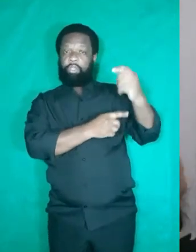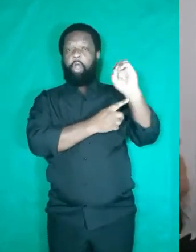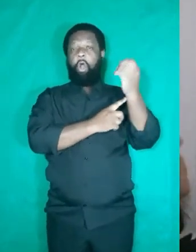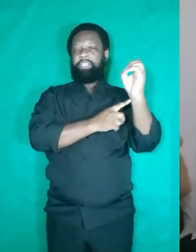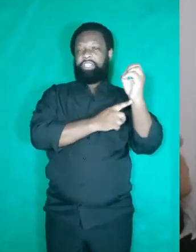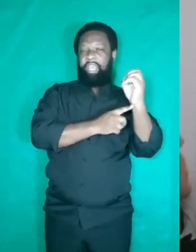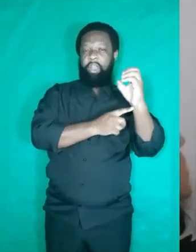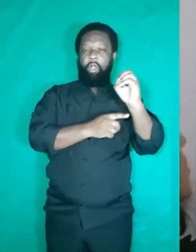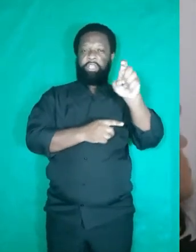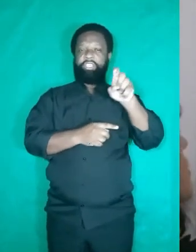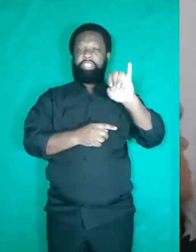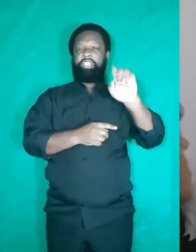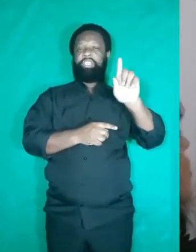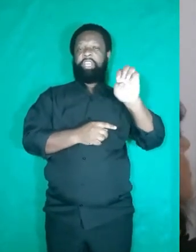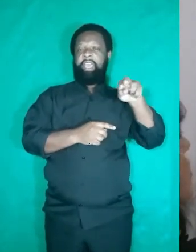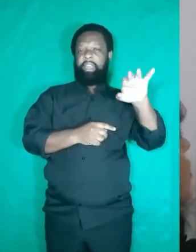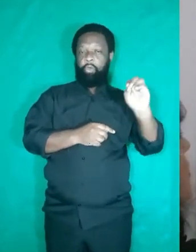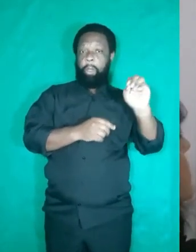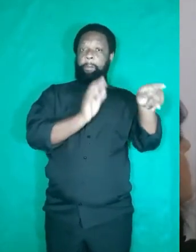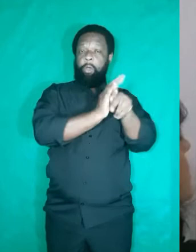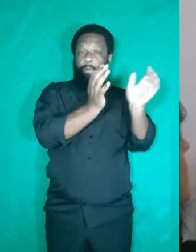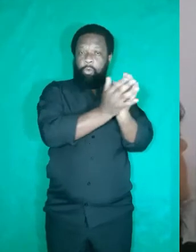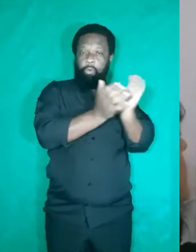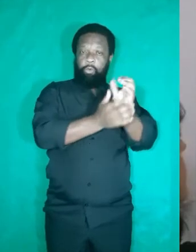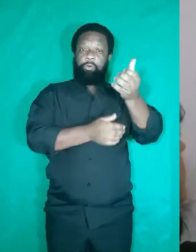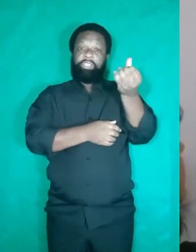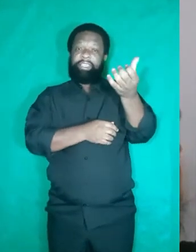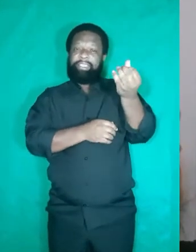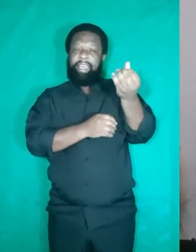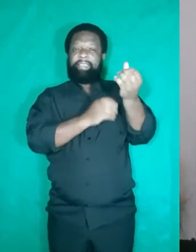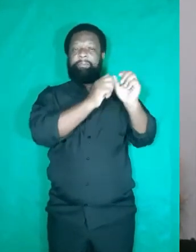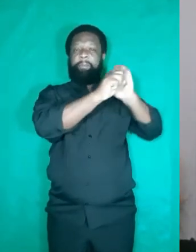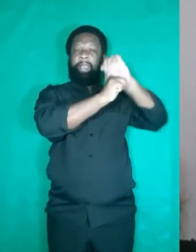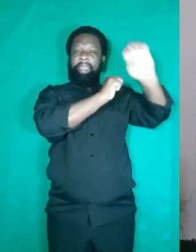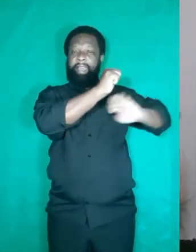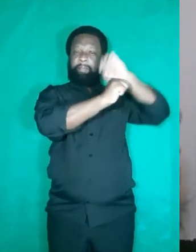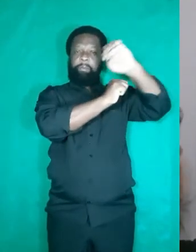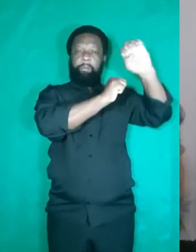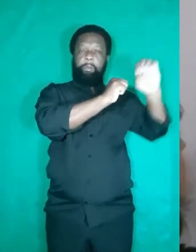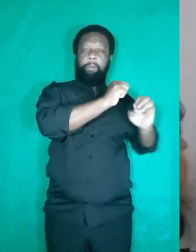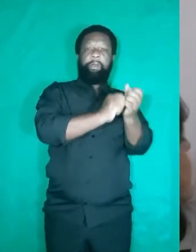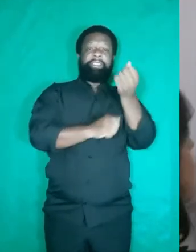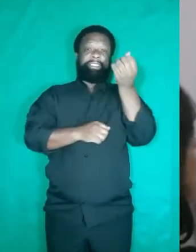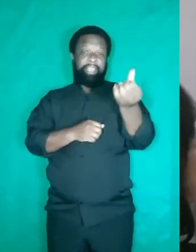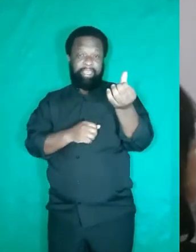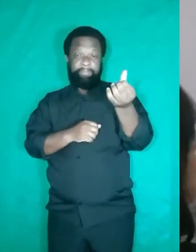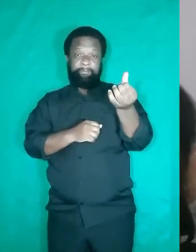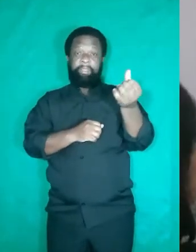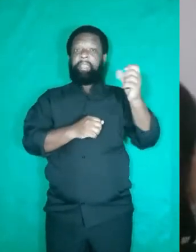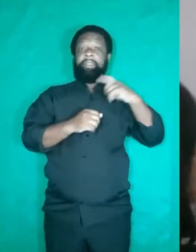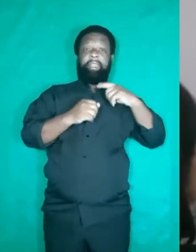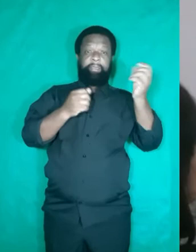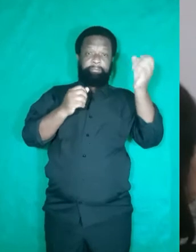dois átomos de oxigênio. O oxigênio se encontra no grupo 16, então tem 6 elétrons na camada de valência.